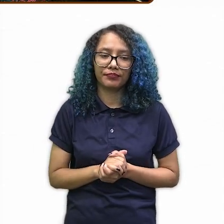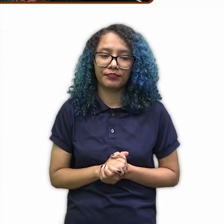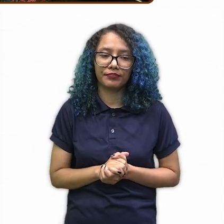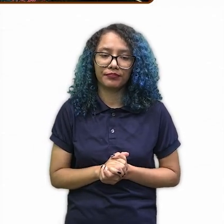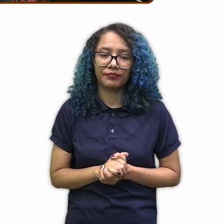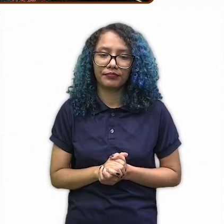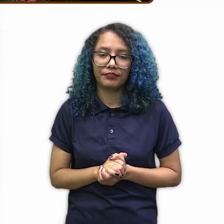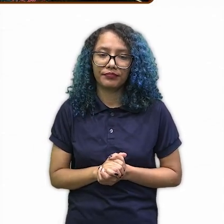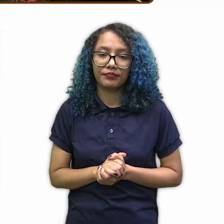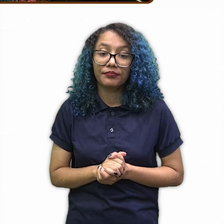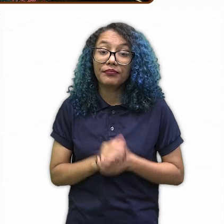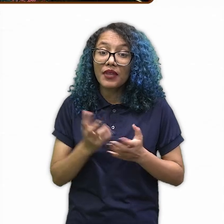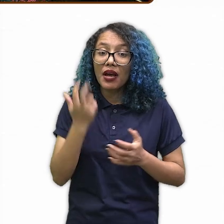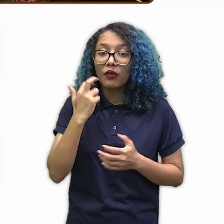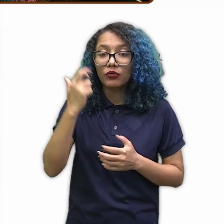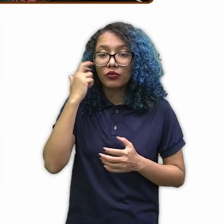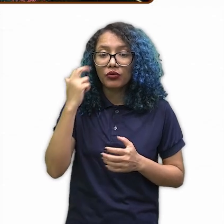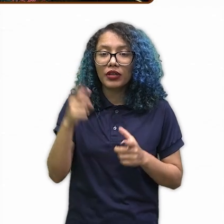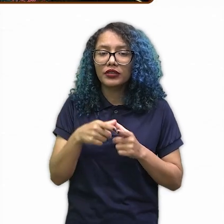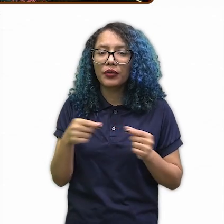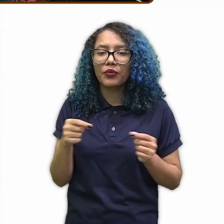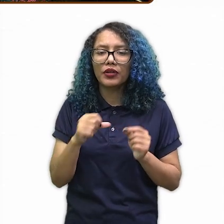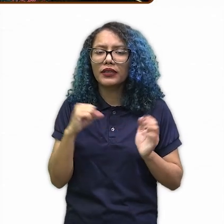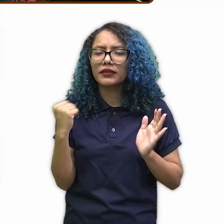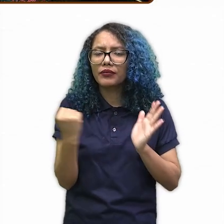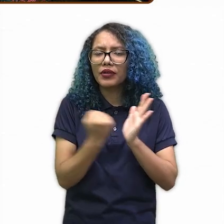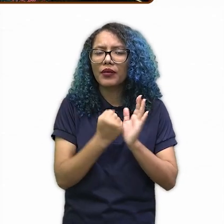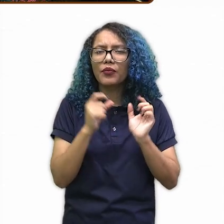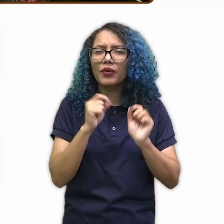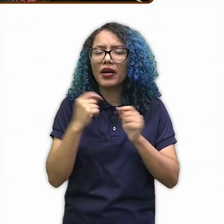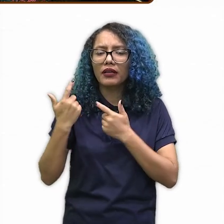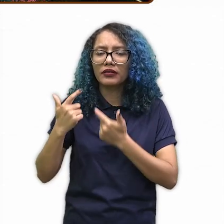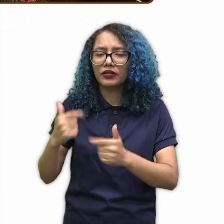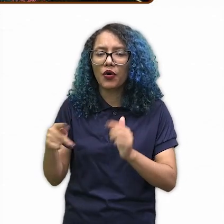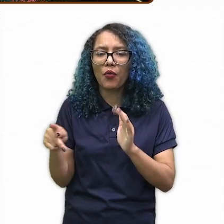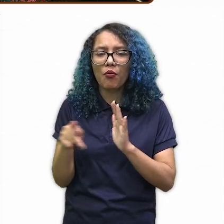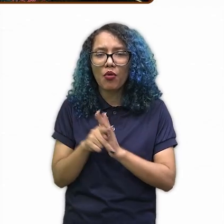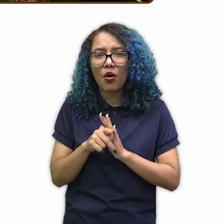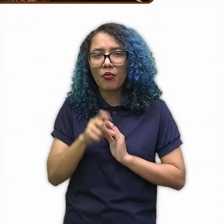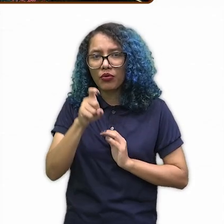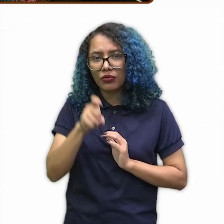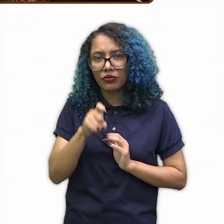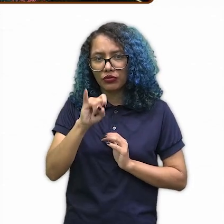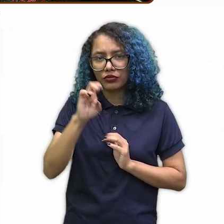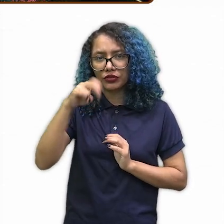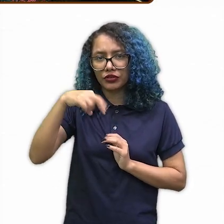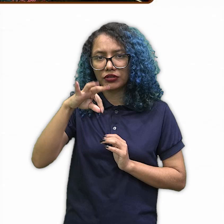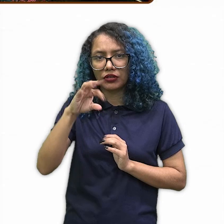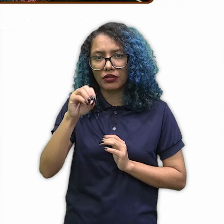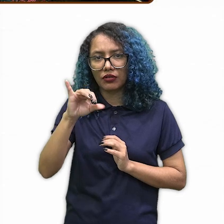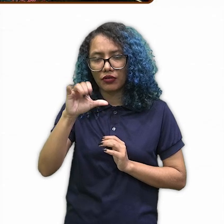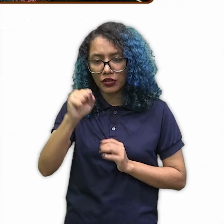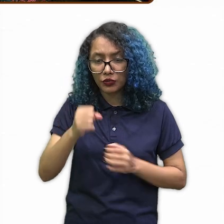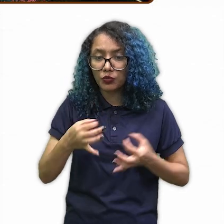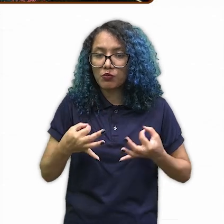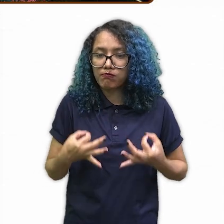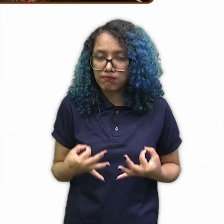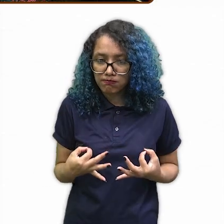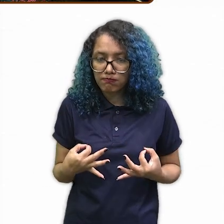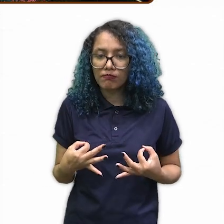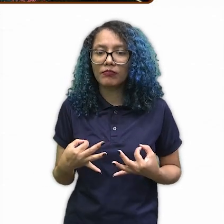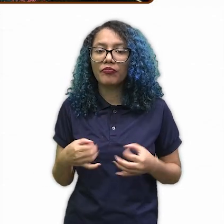Já a cultura japonesa ela é marcada por quê? Pelas tradições como o shintoísmo, o